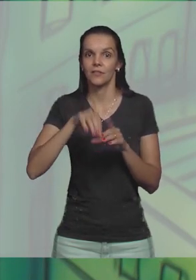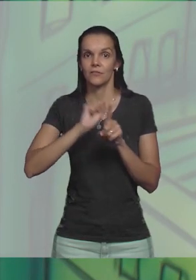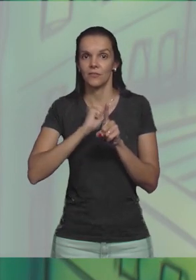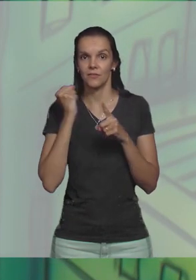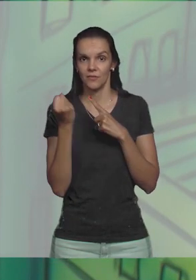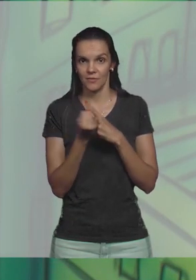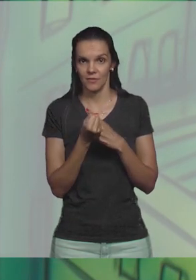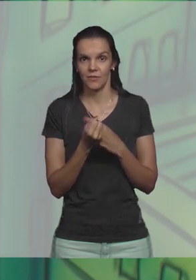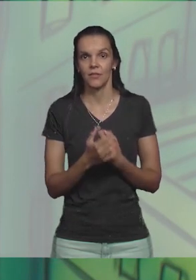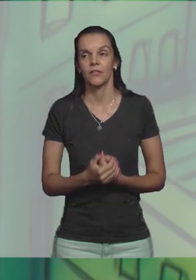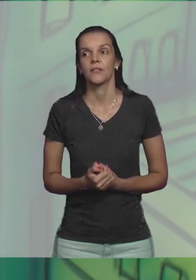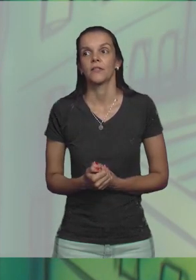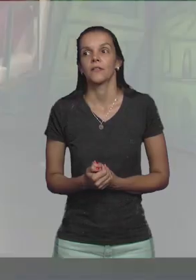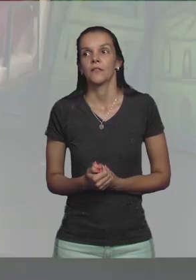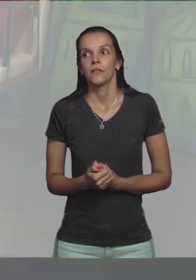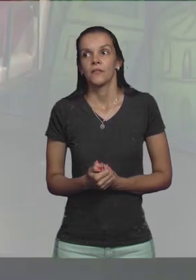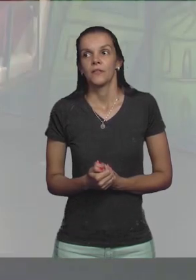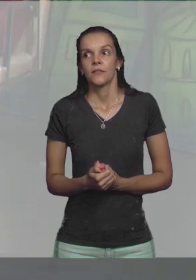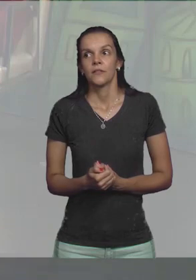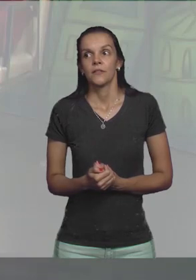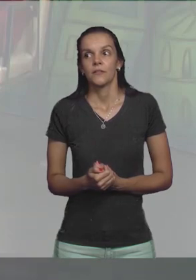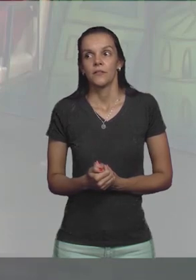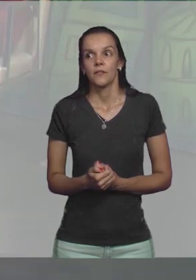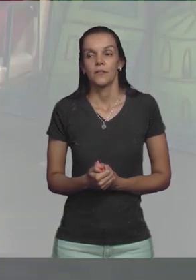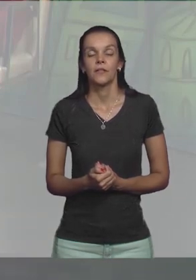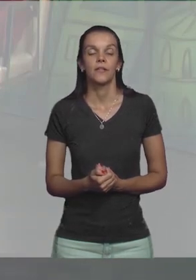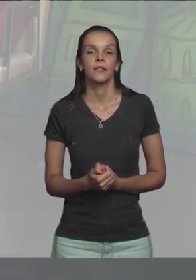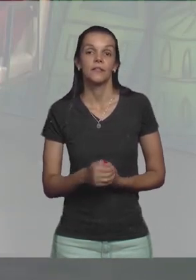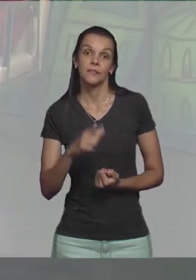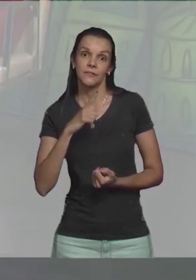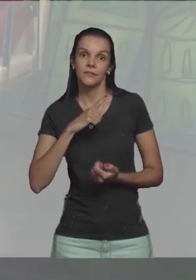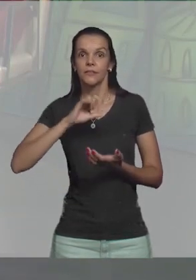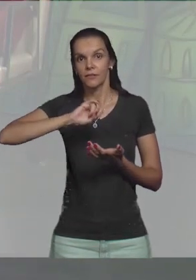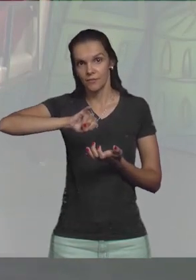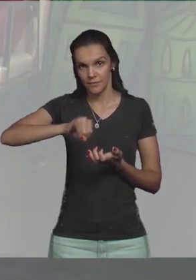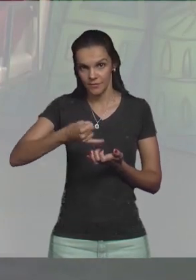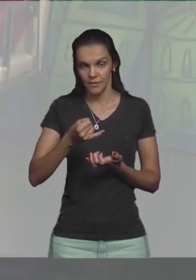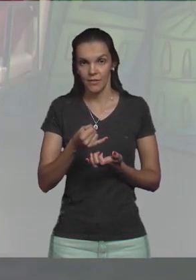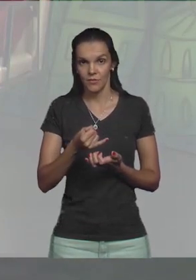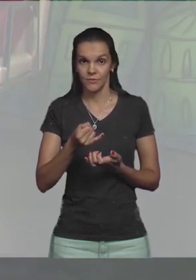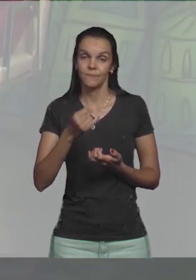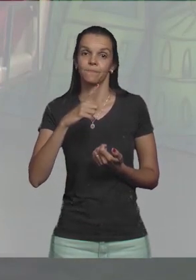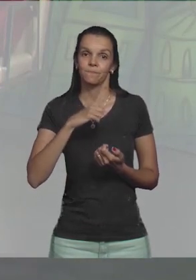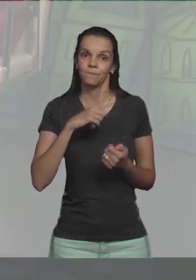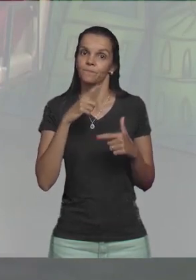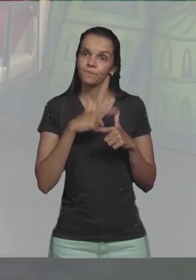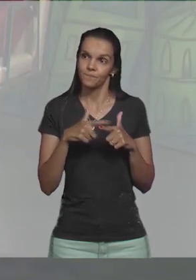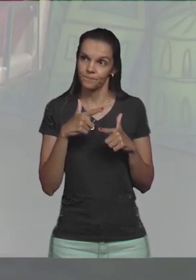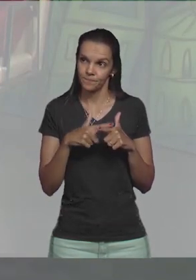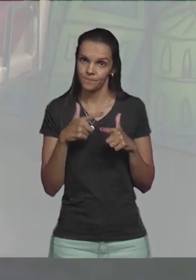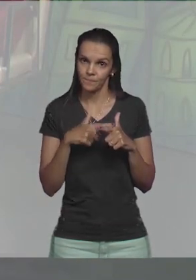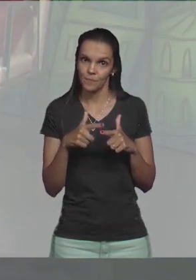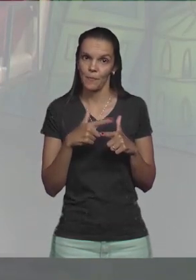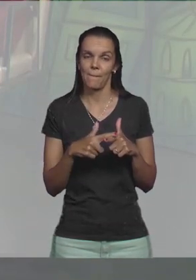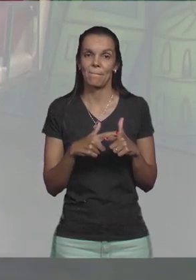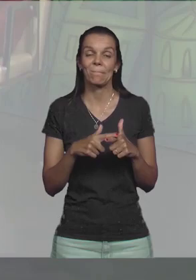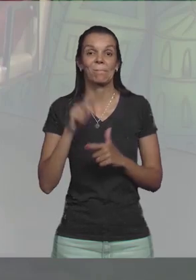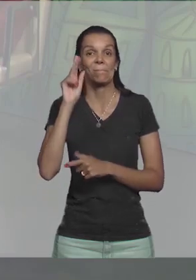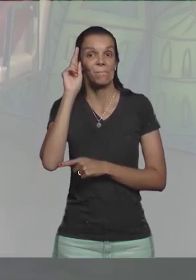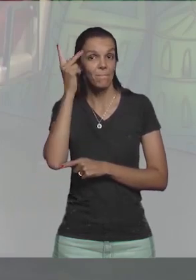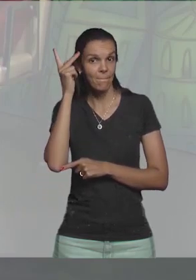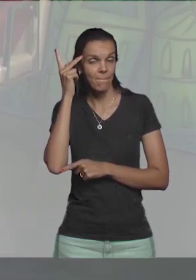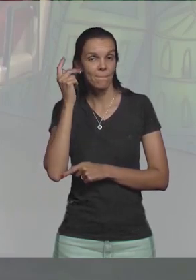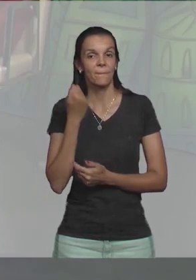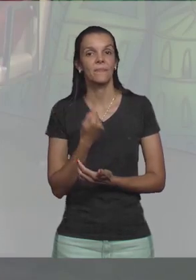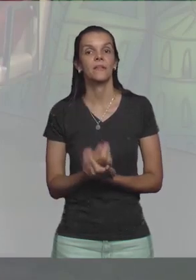sociedade. Laerte, eu acho que isso passa muito pela questão da oportunidade, né? E aí a gente tem um problema, né, como a Vitória estava falando, um problema